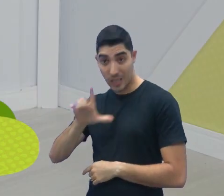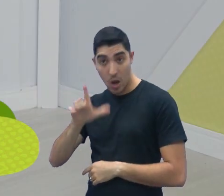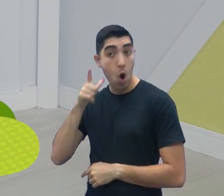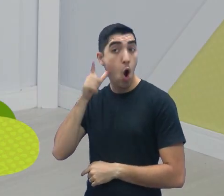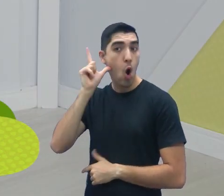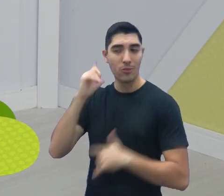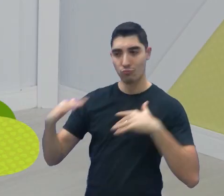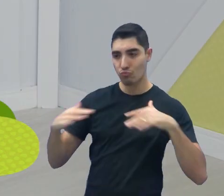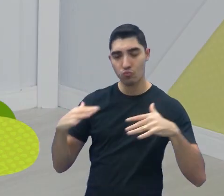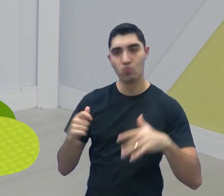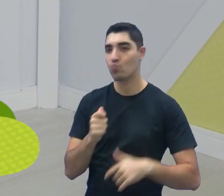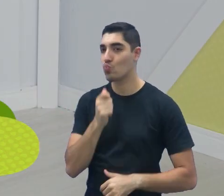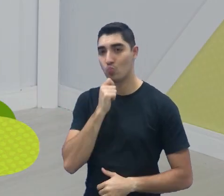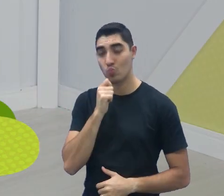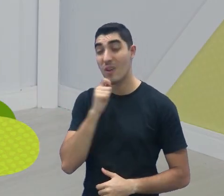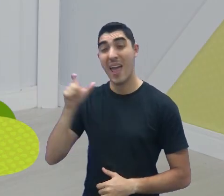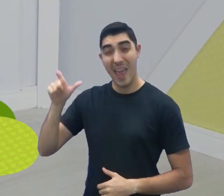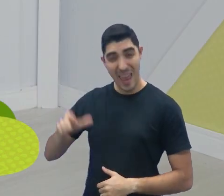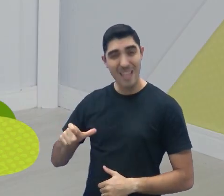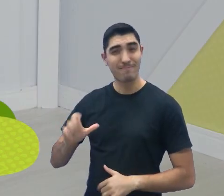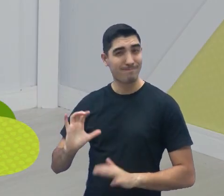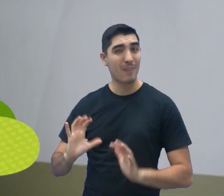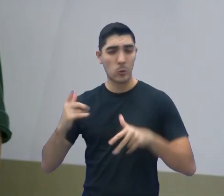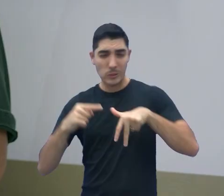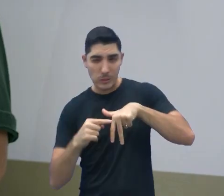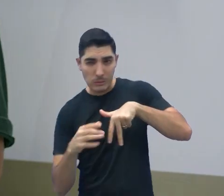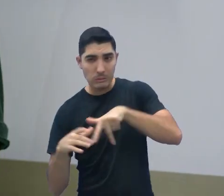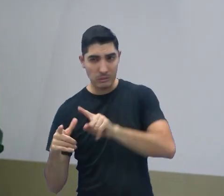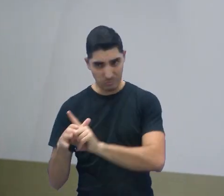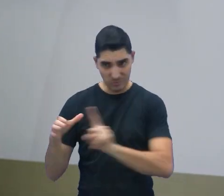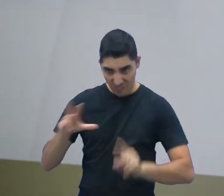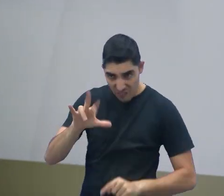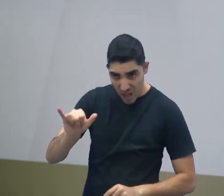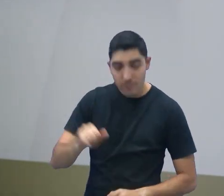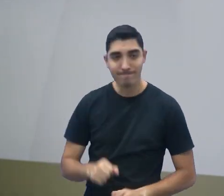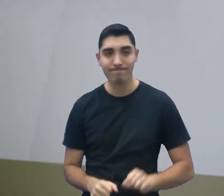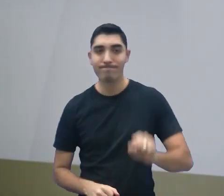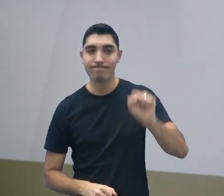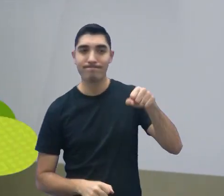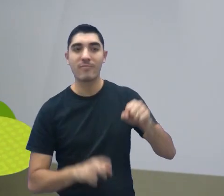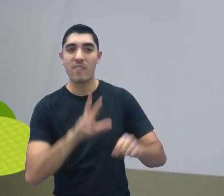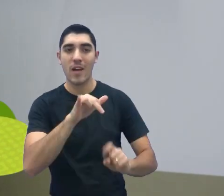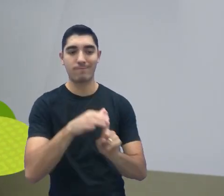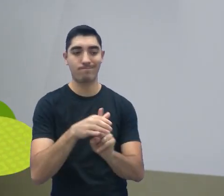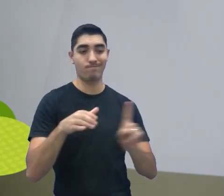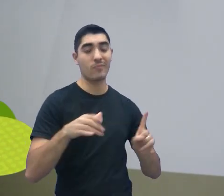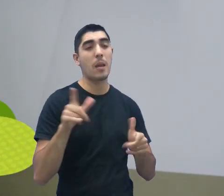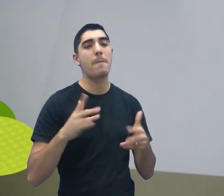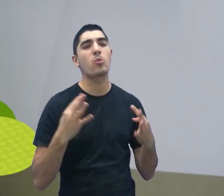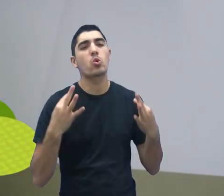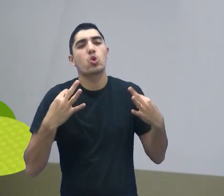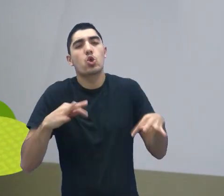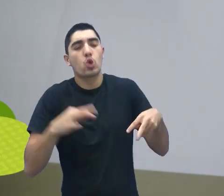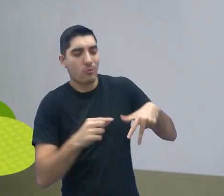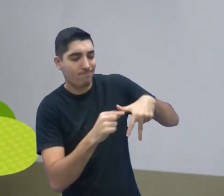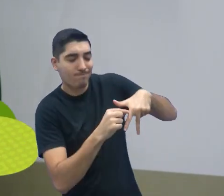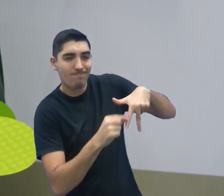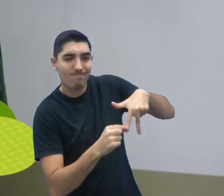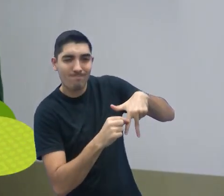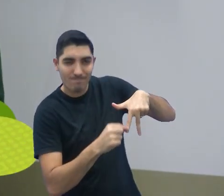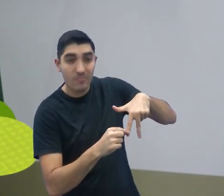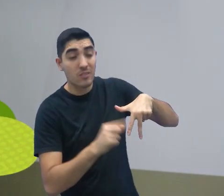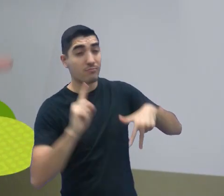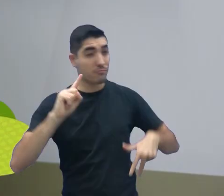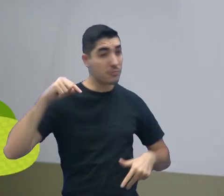ele tem problemas aí. Vai desfalcar o São José, João? Vai desfalcar o São José. O Adiel tem problemas na coxa e só deve voltar em